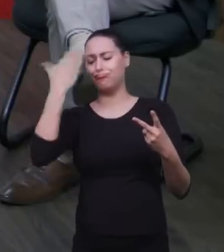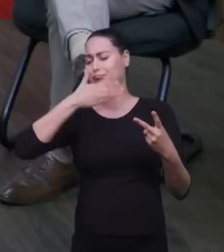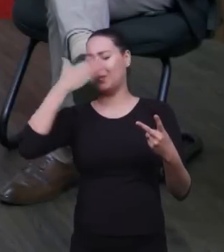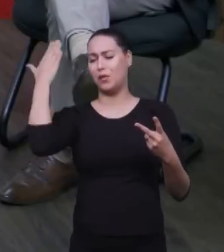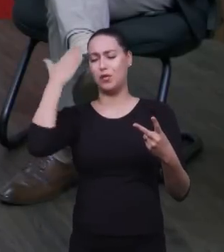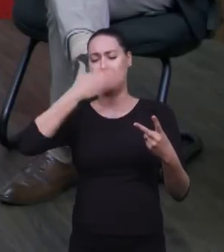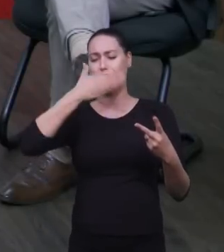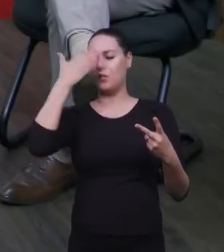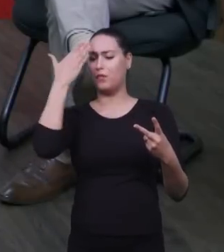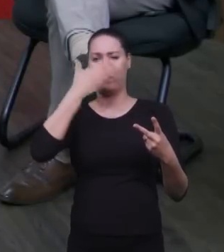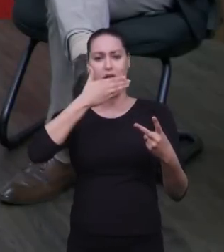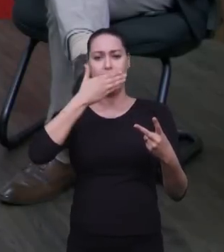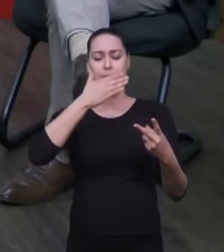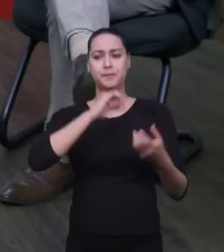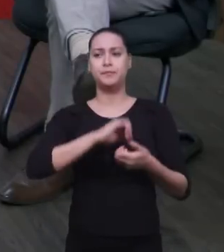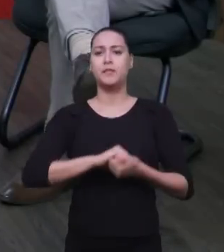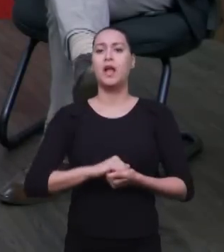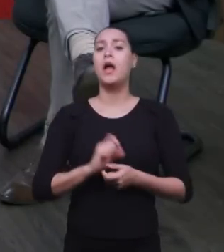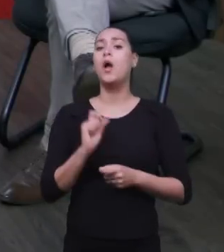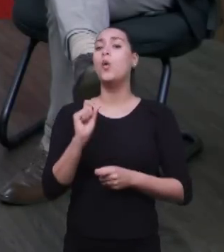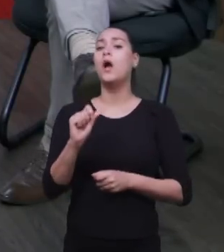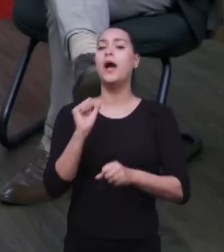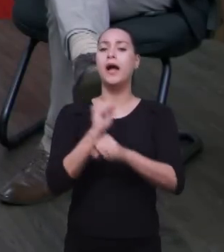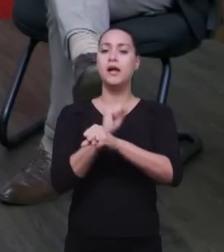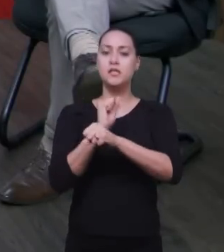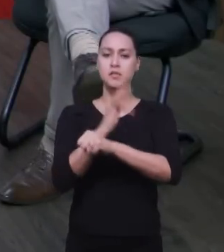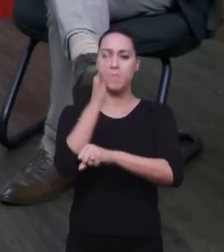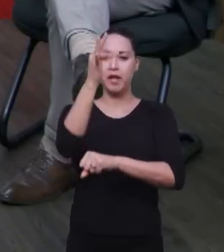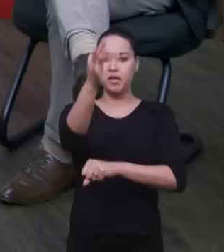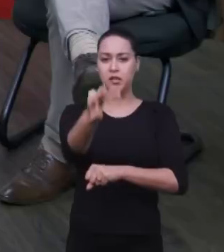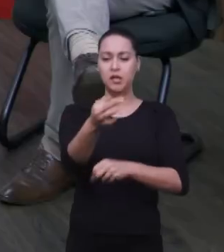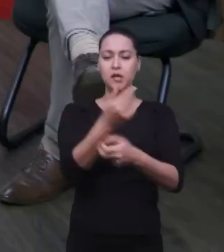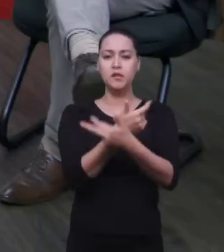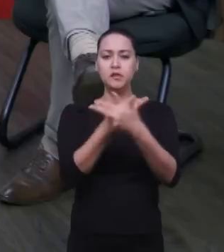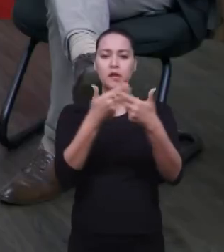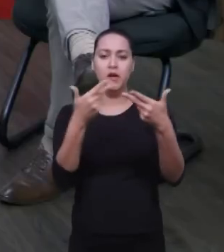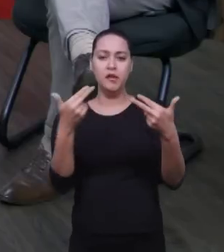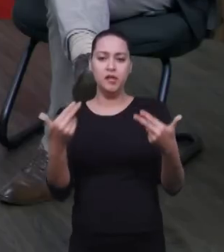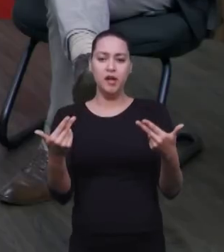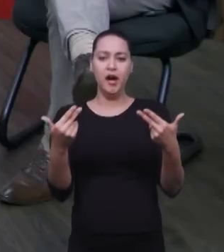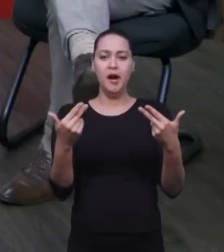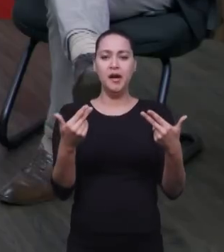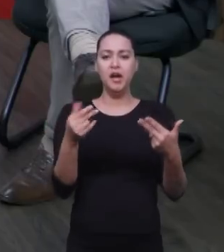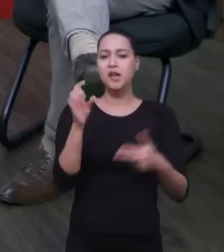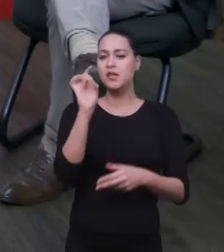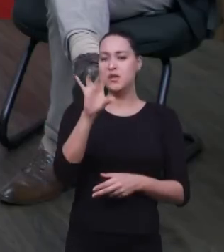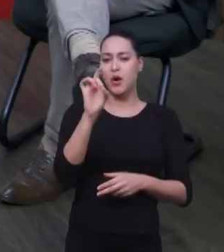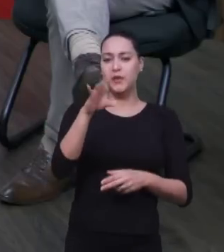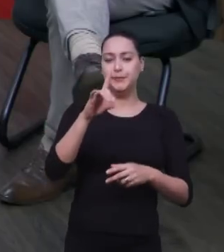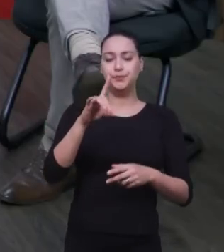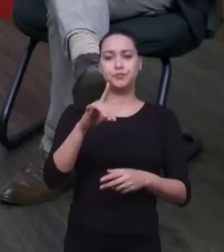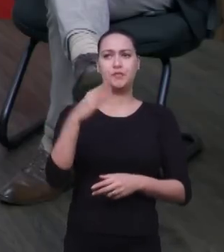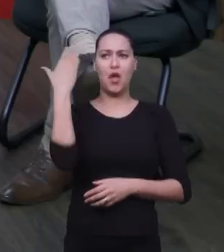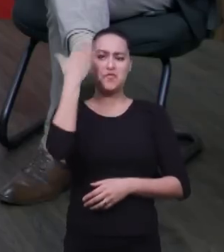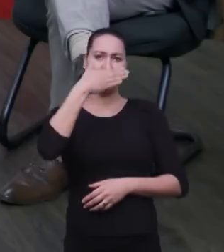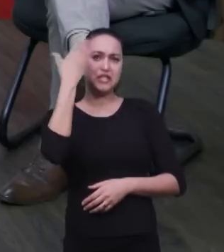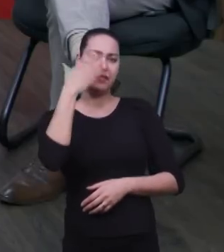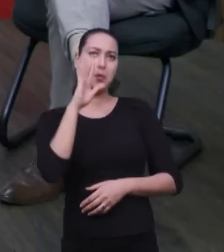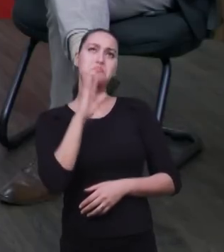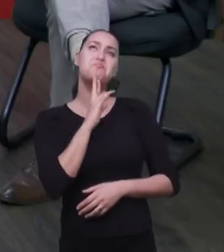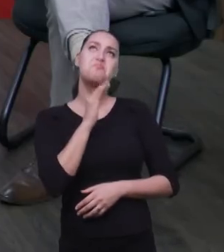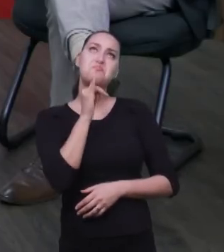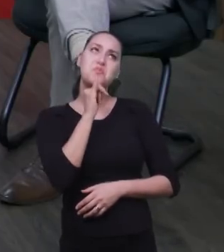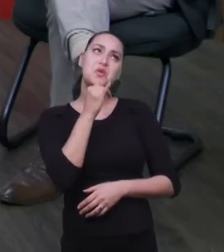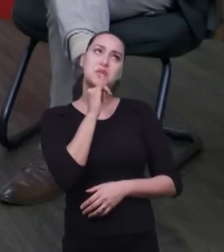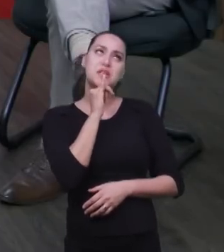veem, isso naturalmente está dentro daquela esperança da fé, não é? Coisas assim não significa simplesmente as coisas que são